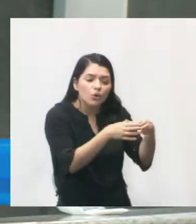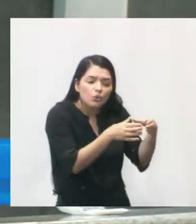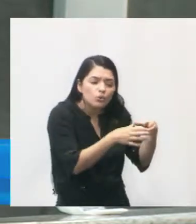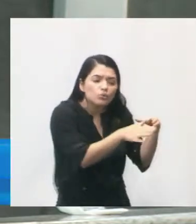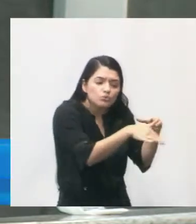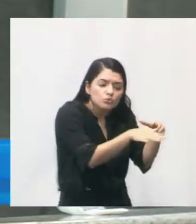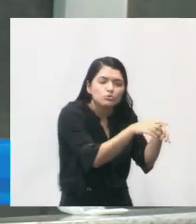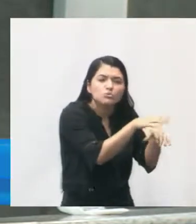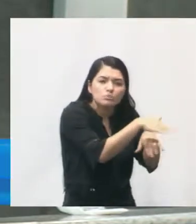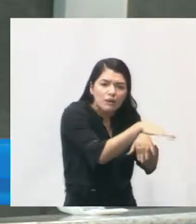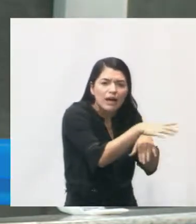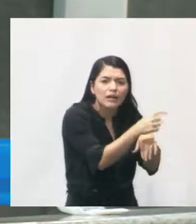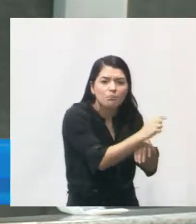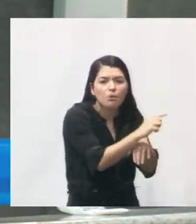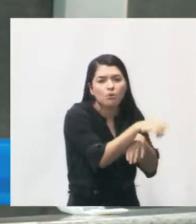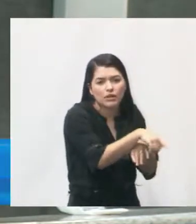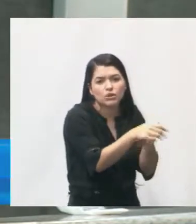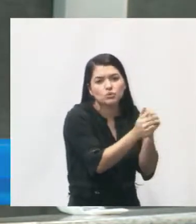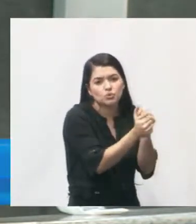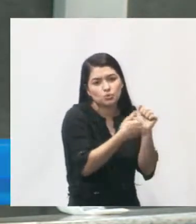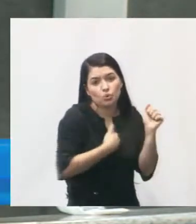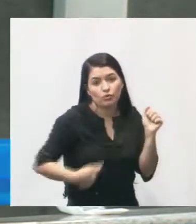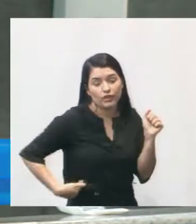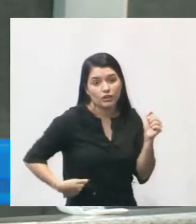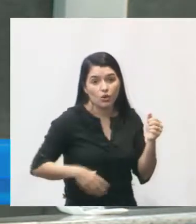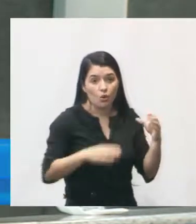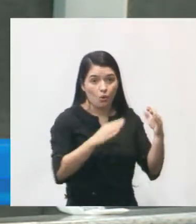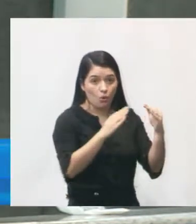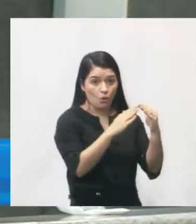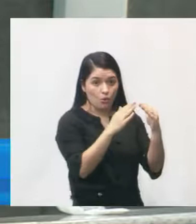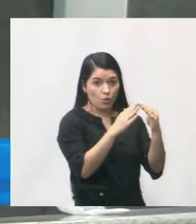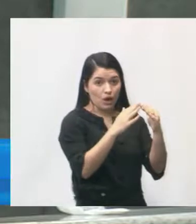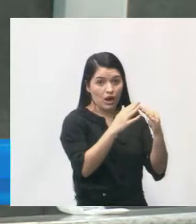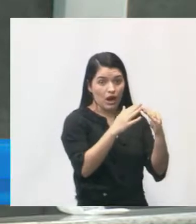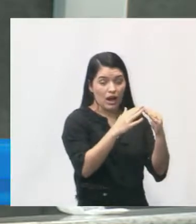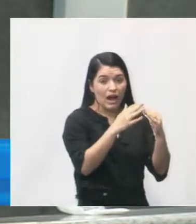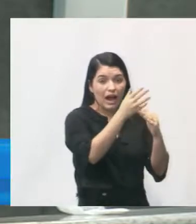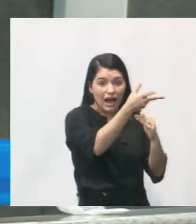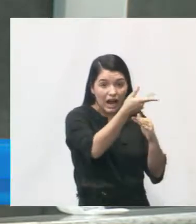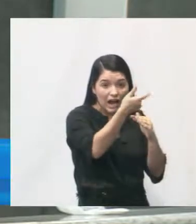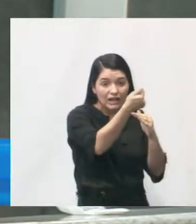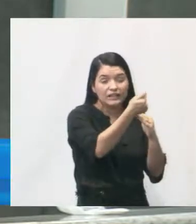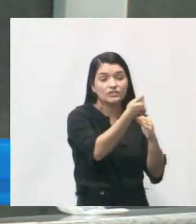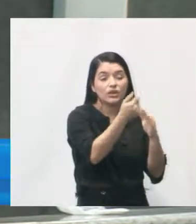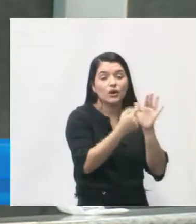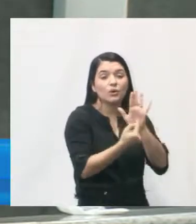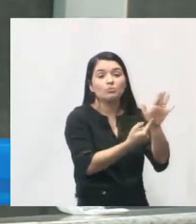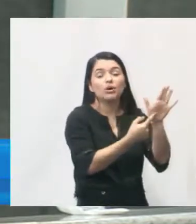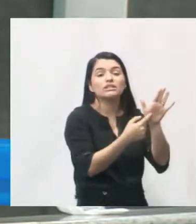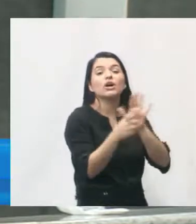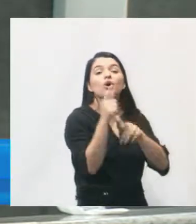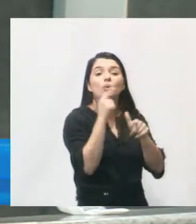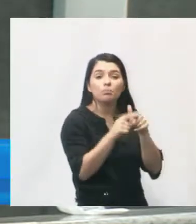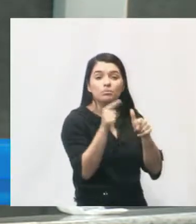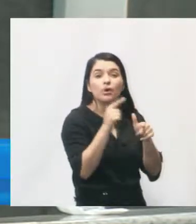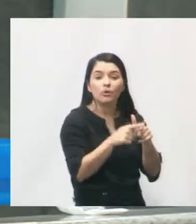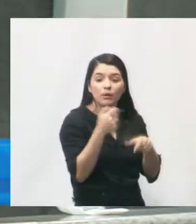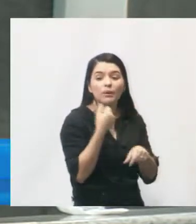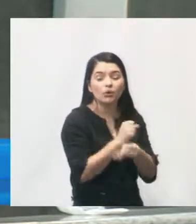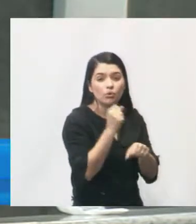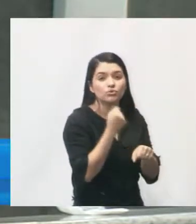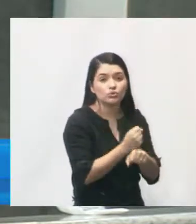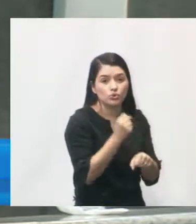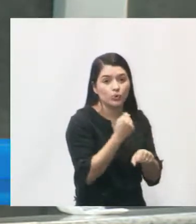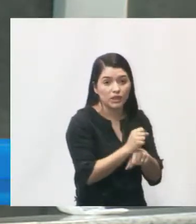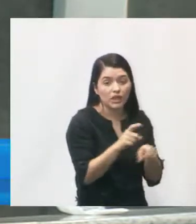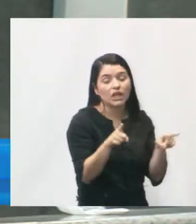Estado. O Cais das Artes se mostra, além de um problema na execução da obra,